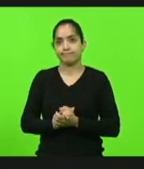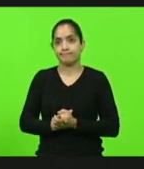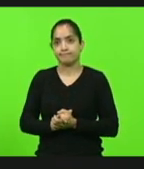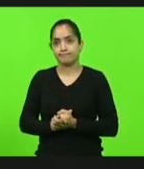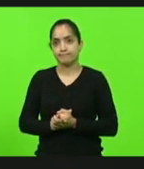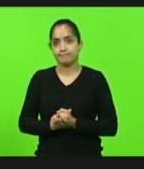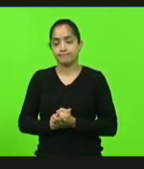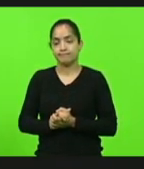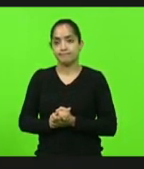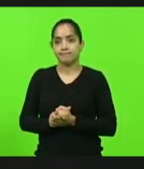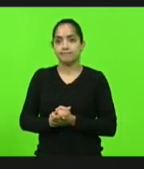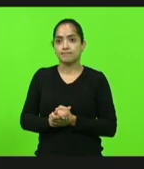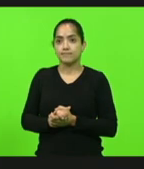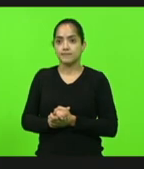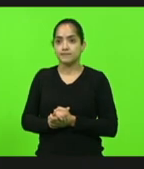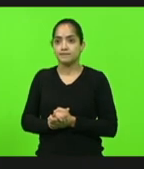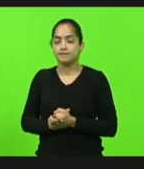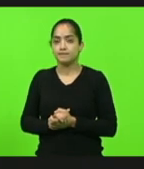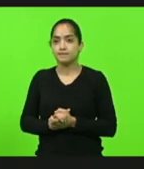estão